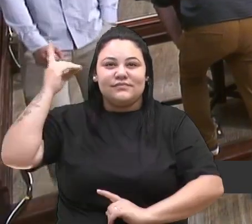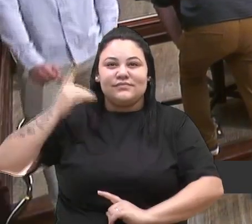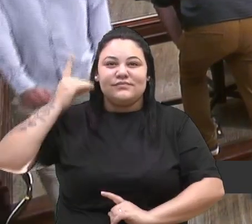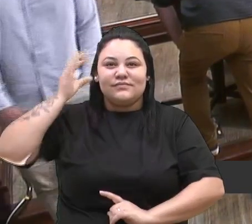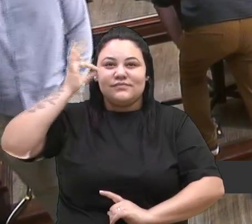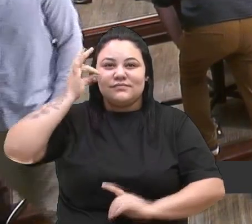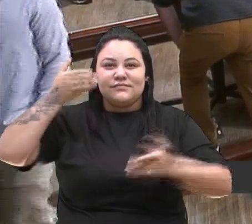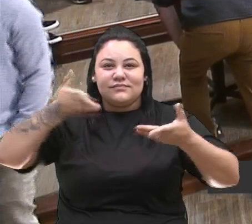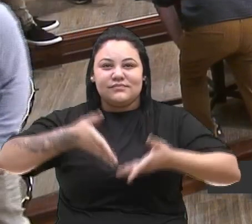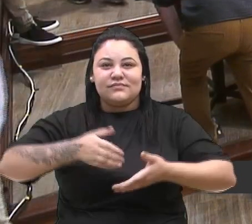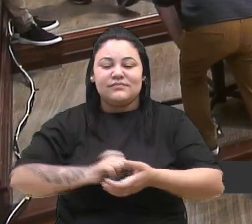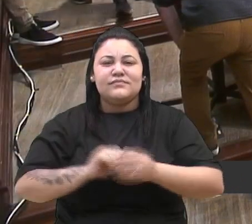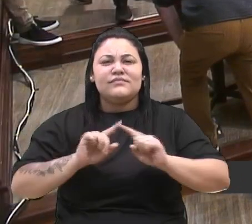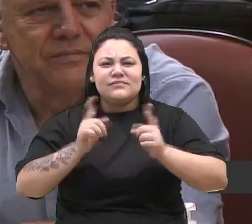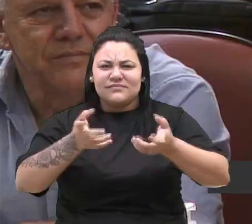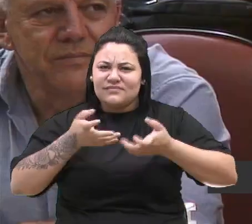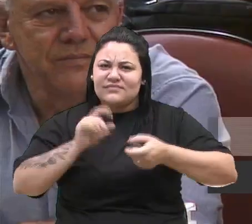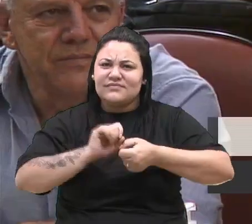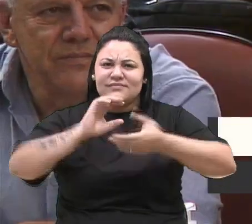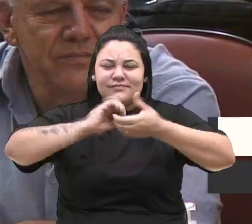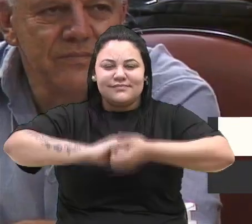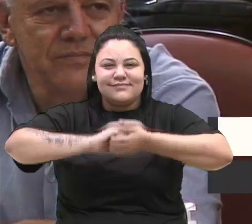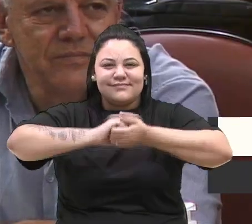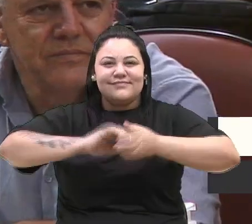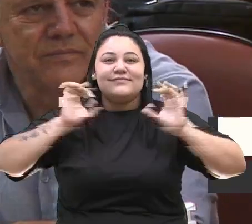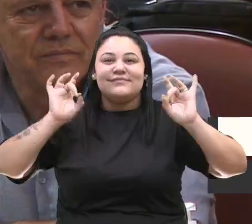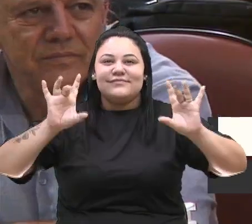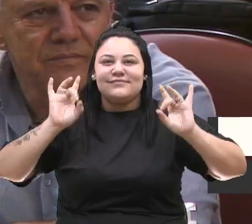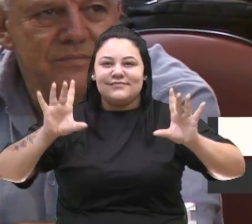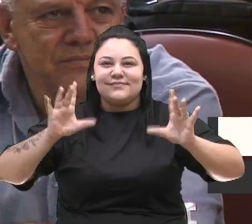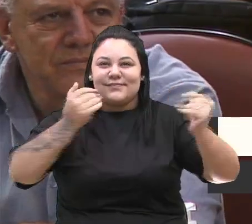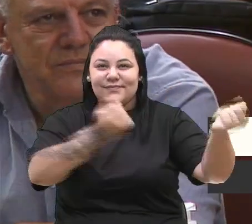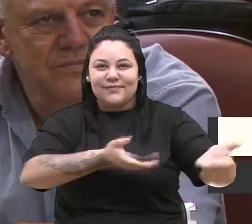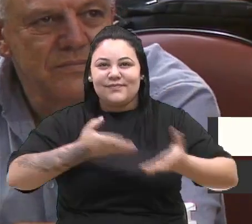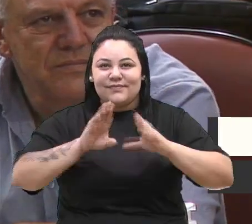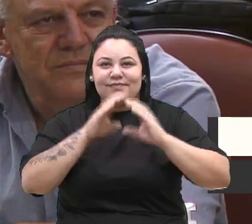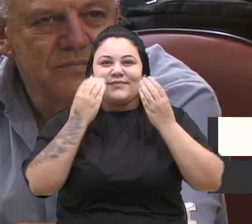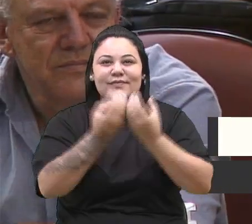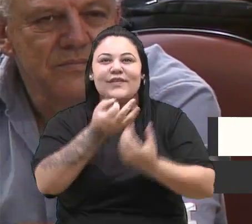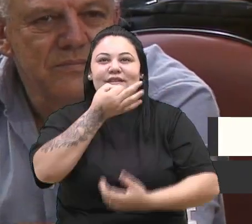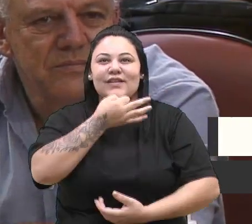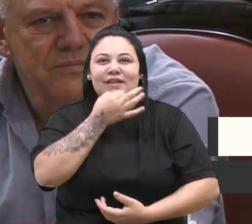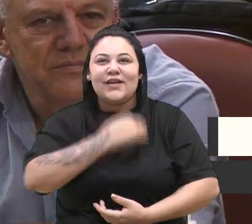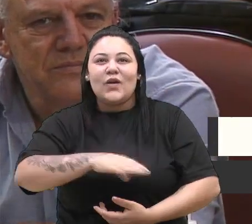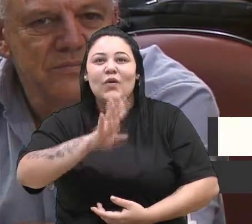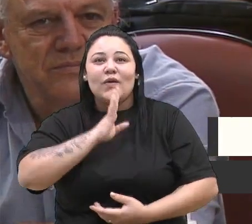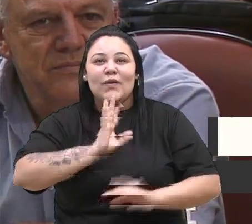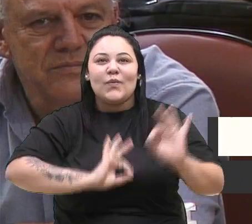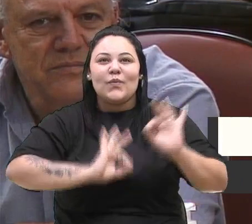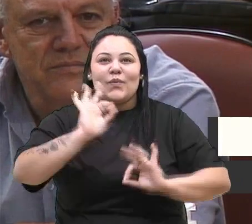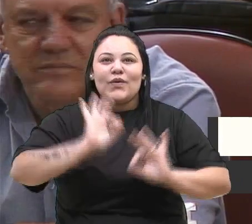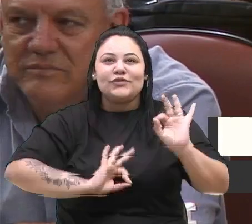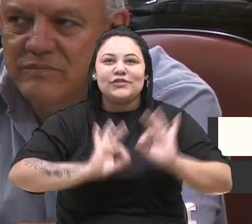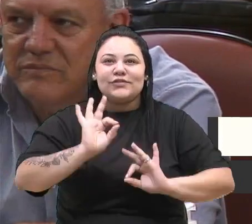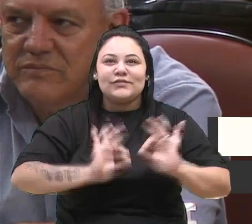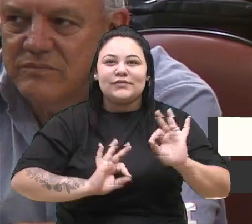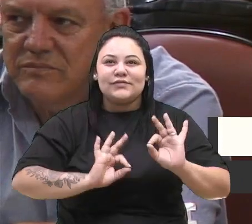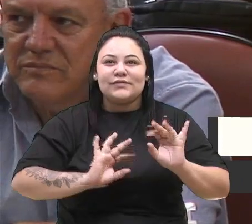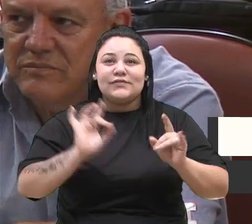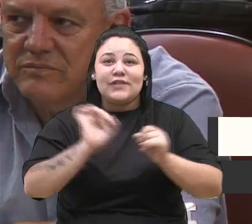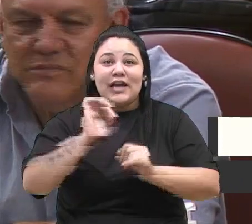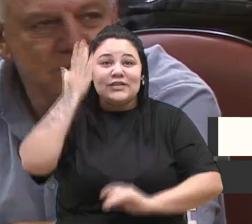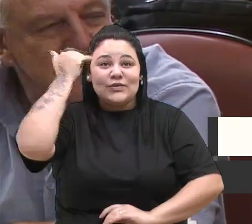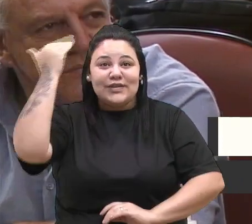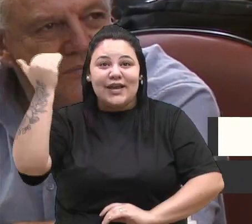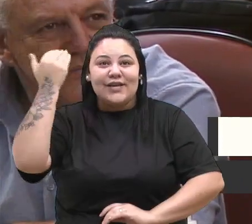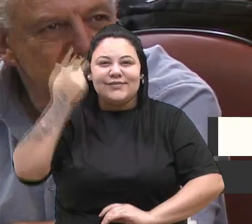eu gostaria de fazer uma saudação especial e convidar a comunidade de Caxias do Sul a conhecer um projeto que tem feito sucesso aqui em